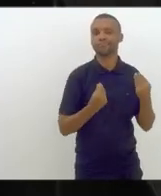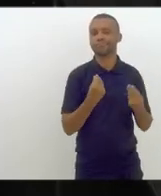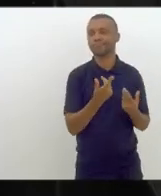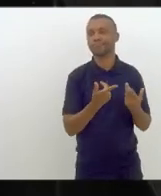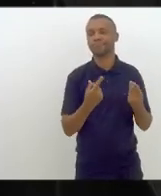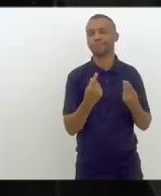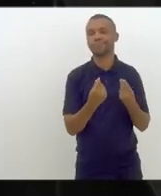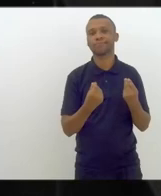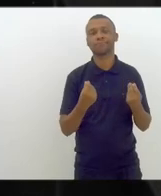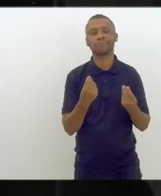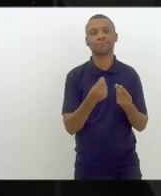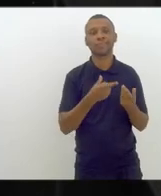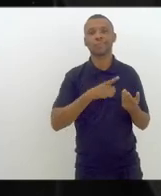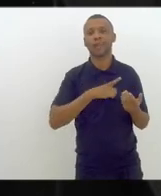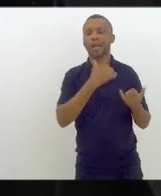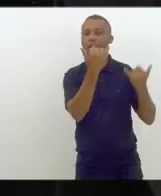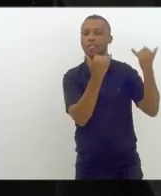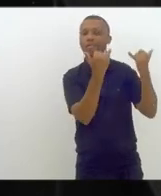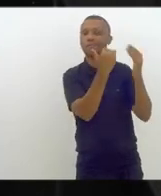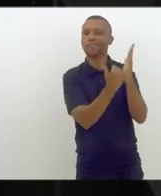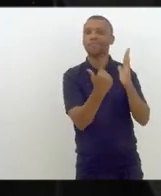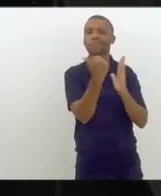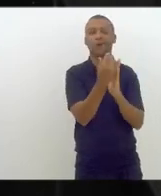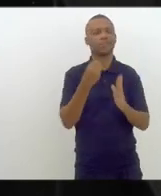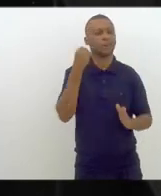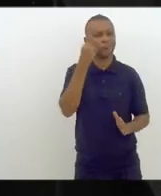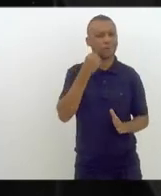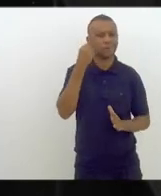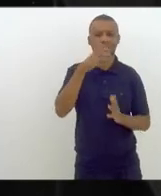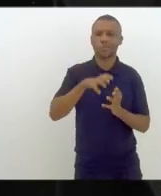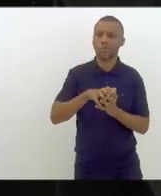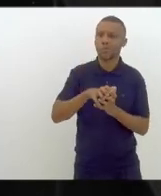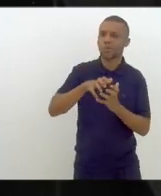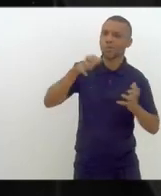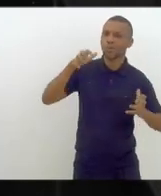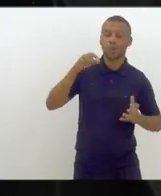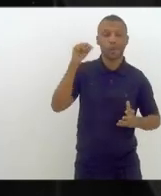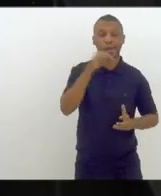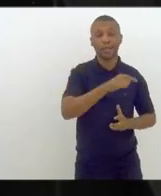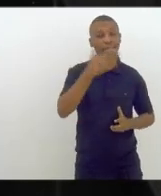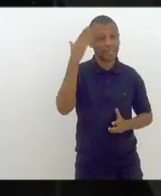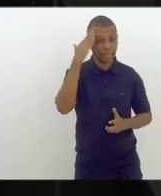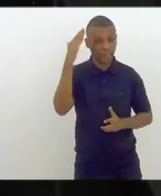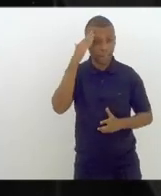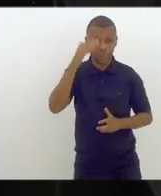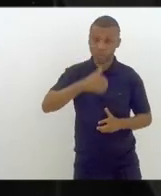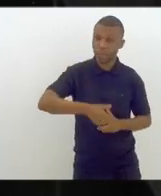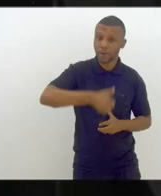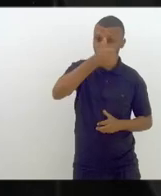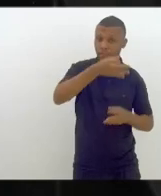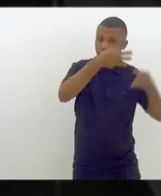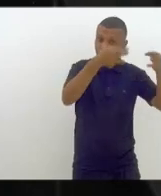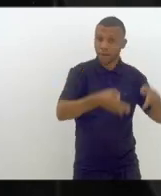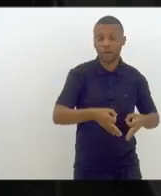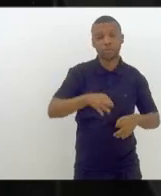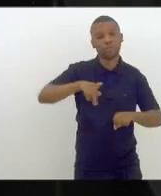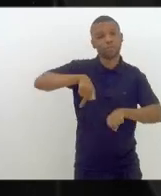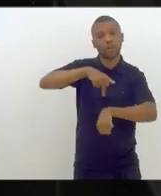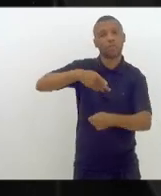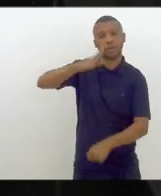deles terem um pouco mais de informação, um pouco mais de vivência, acabam eles sabendo o que é melhor, de fato, para o nosso